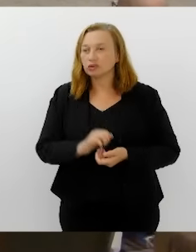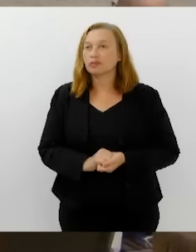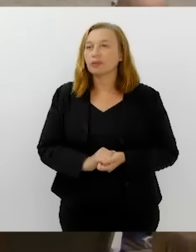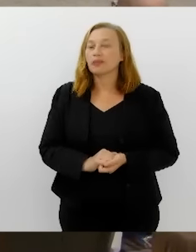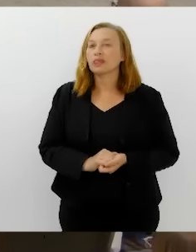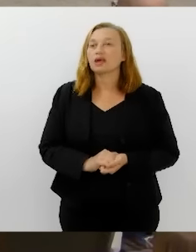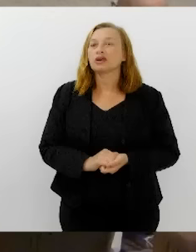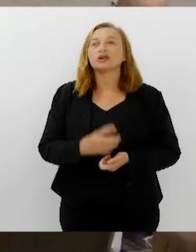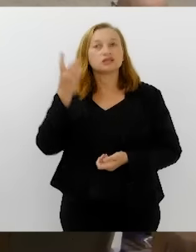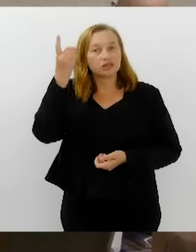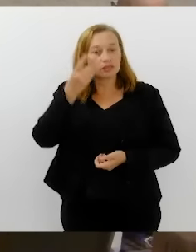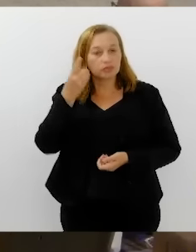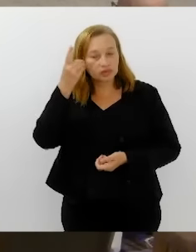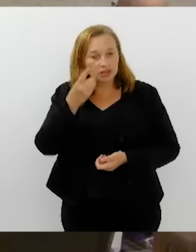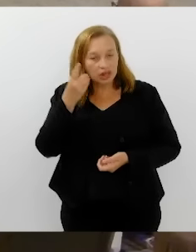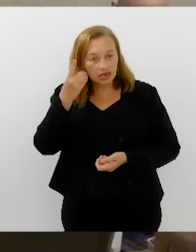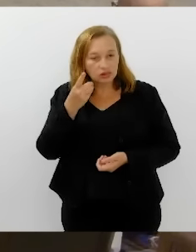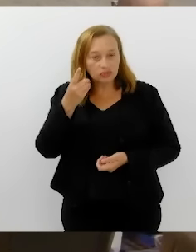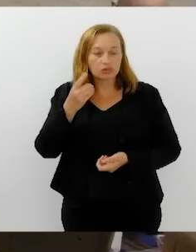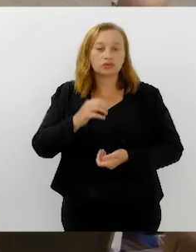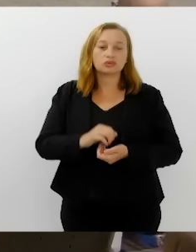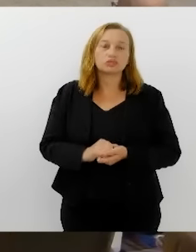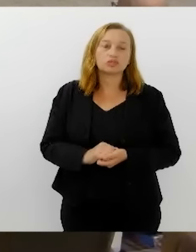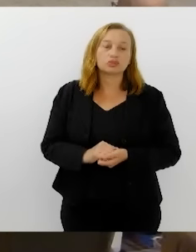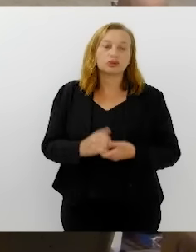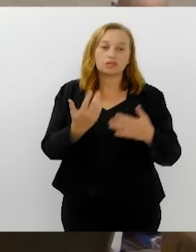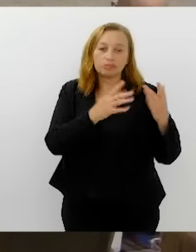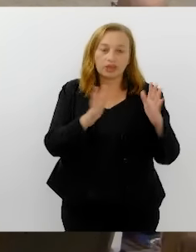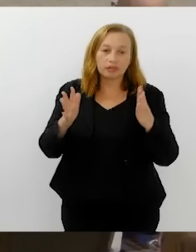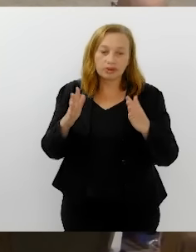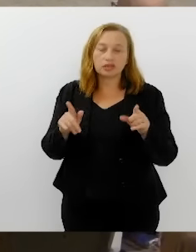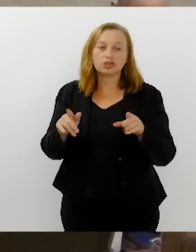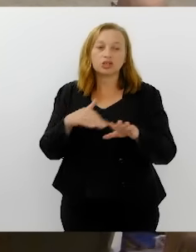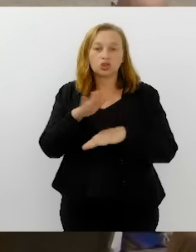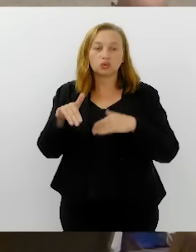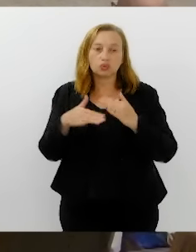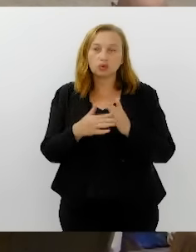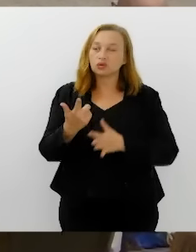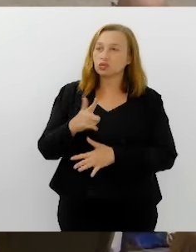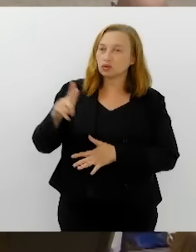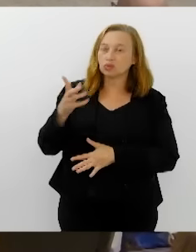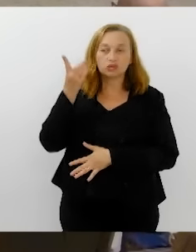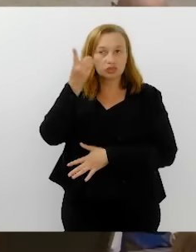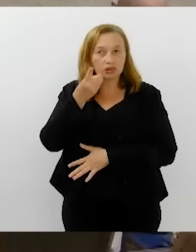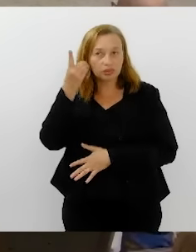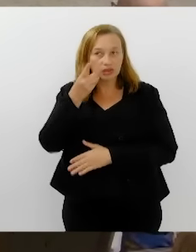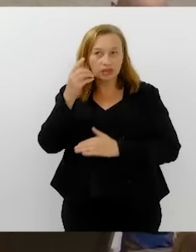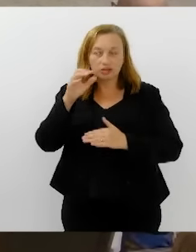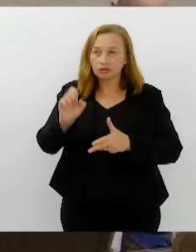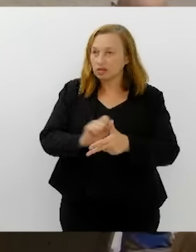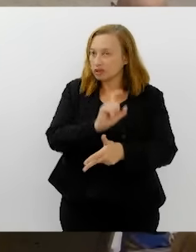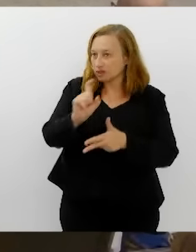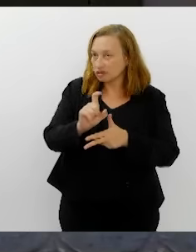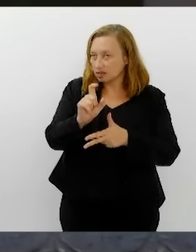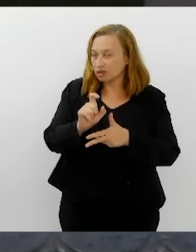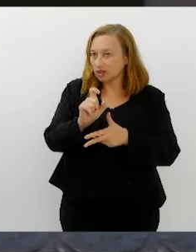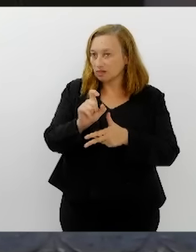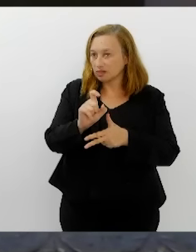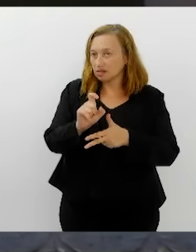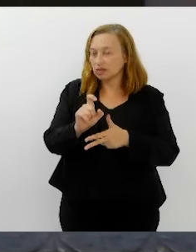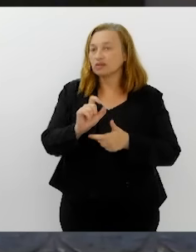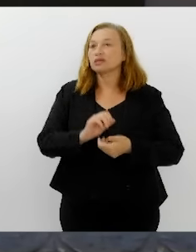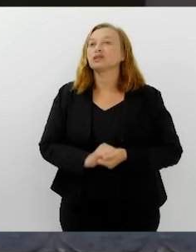Gil Diniz, cumprimentando o deputado, todas as autoridades legislativas e executivas que se encontram, e Rafael